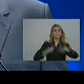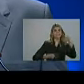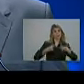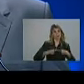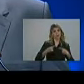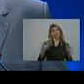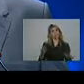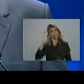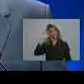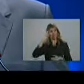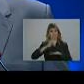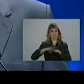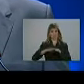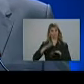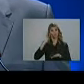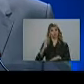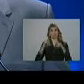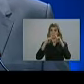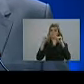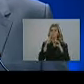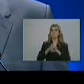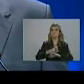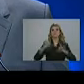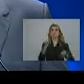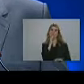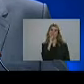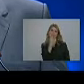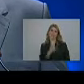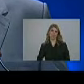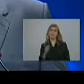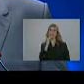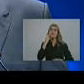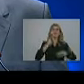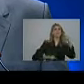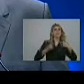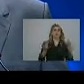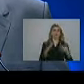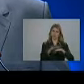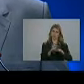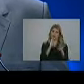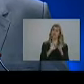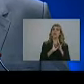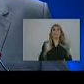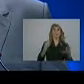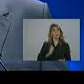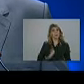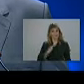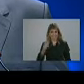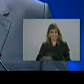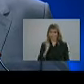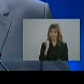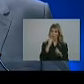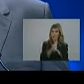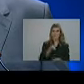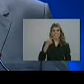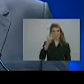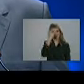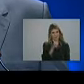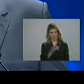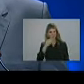Como a decisão do Supremo ainda não foi publicada, não altera o debate desta noite. Participam deste encontro 7